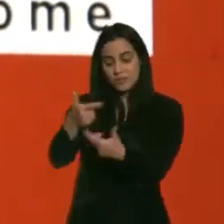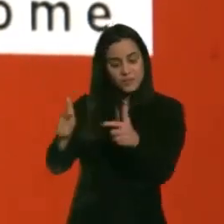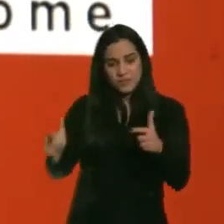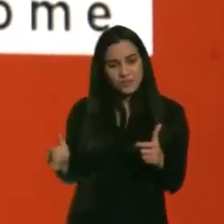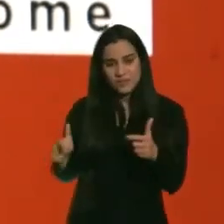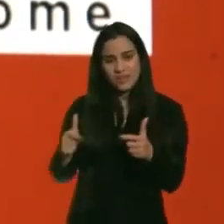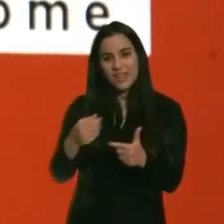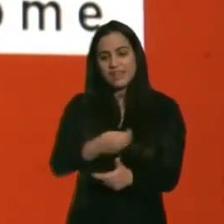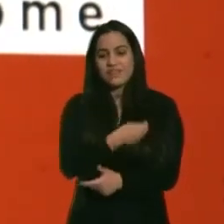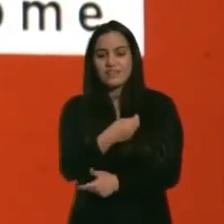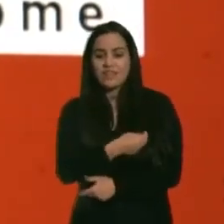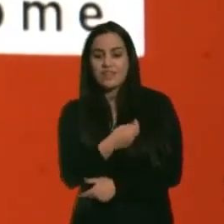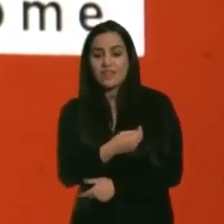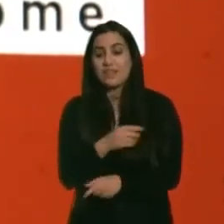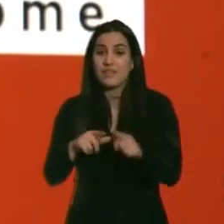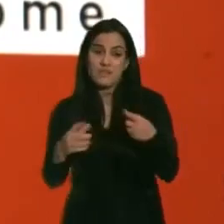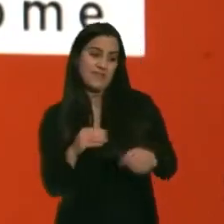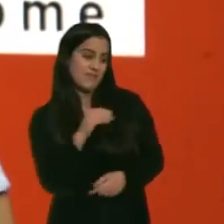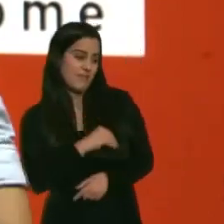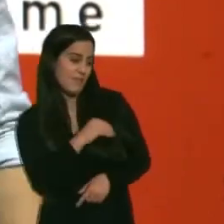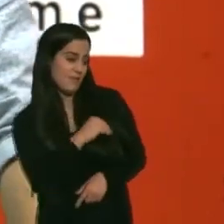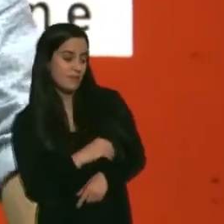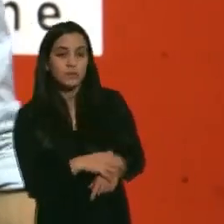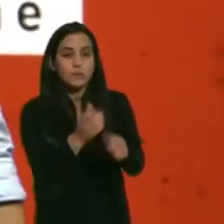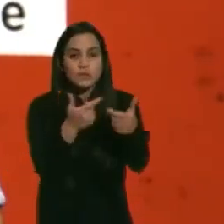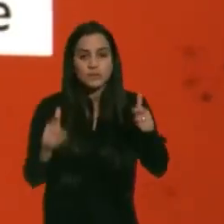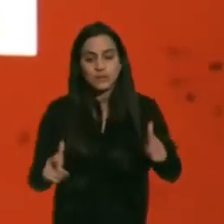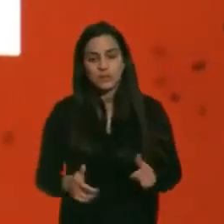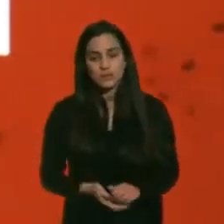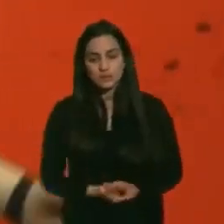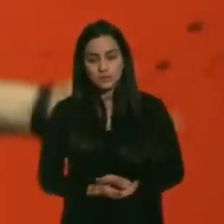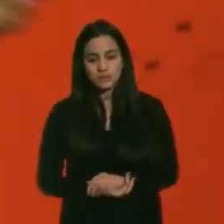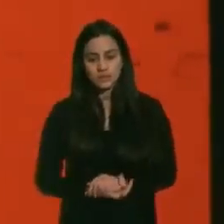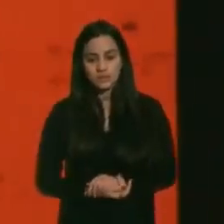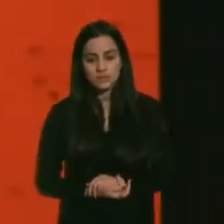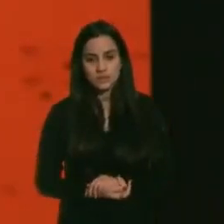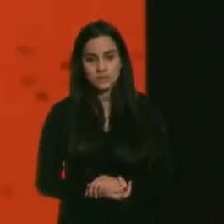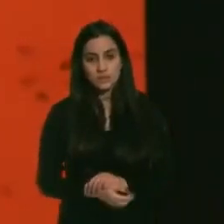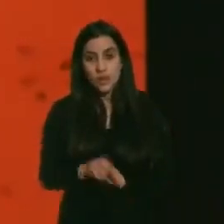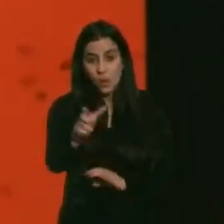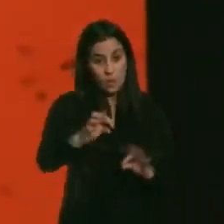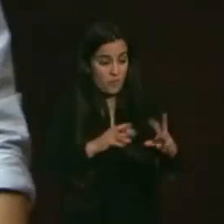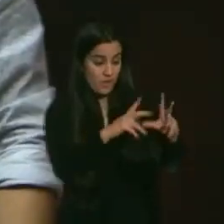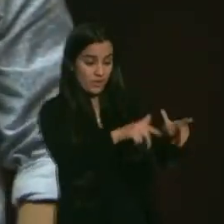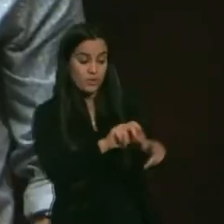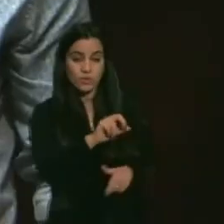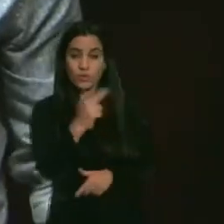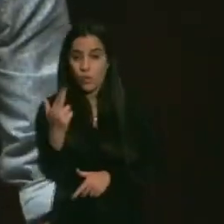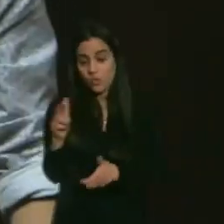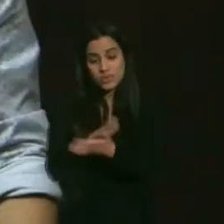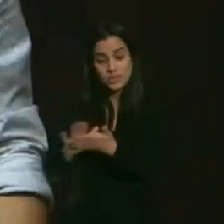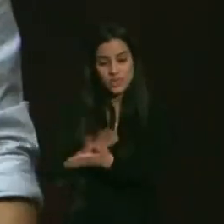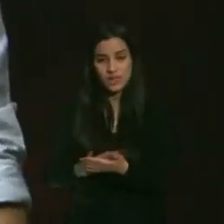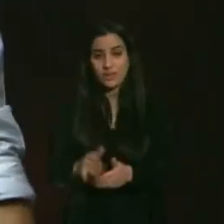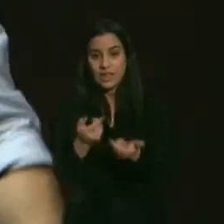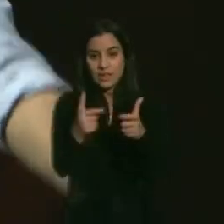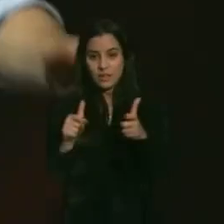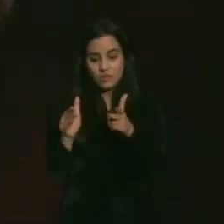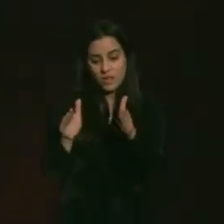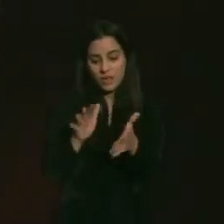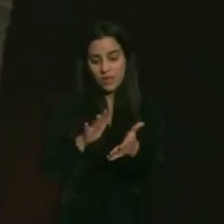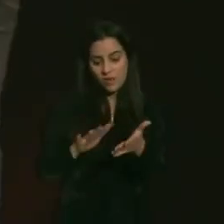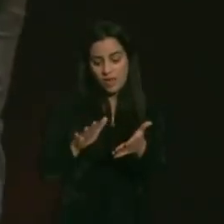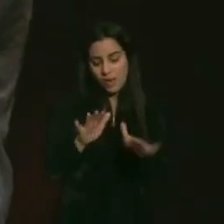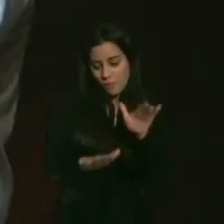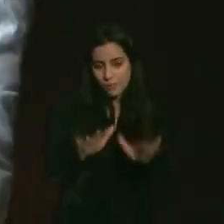com Deus e eu vivo em pecado, não existe. Ou é tudo ou é nada, não existe meio termo. E